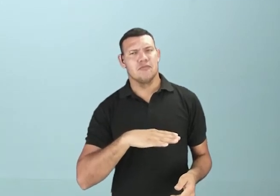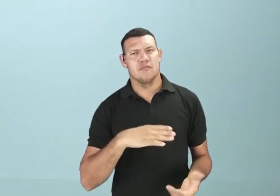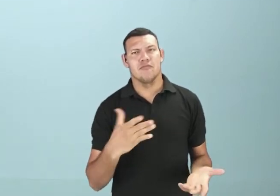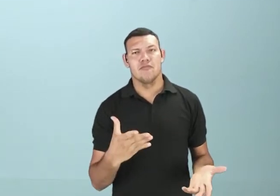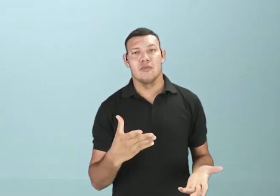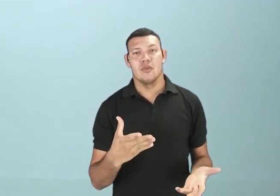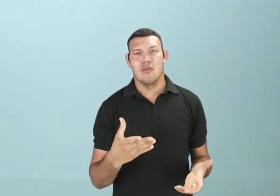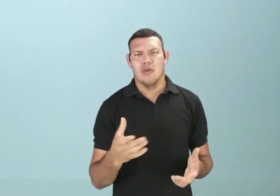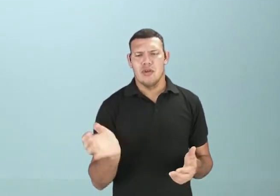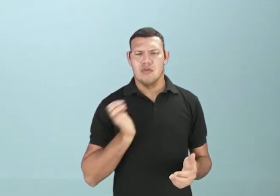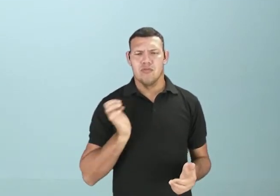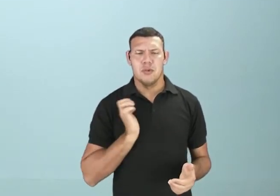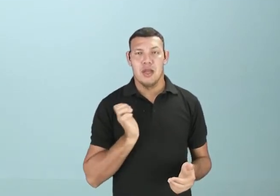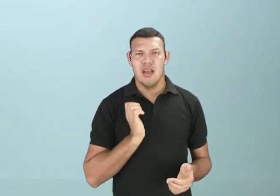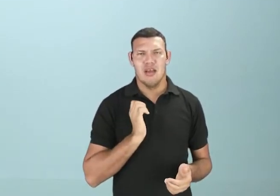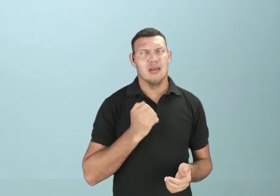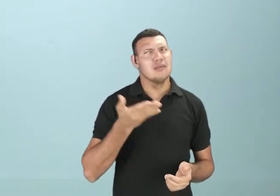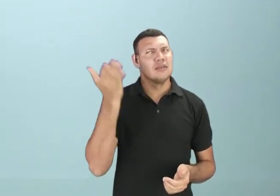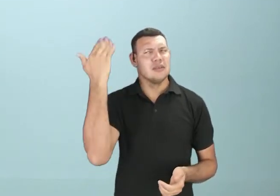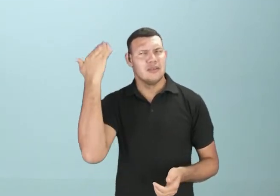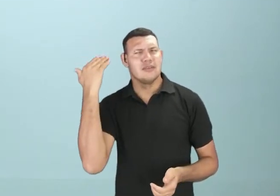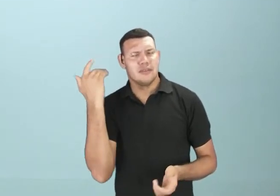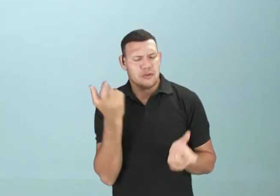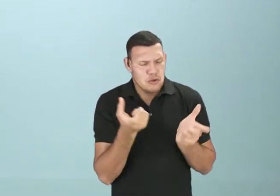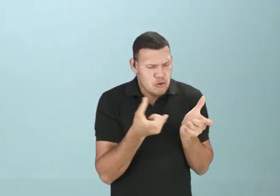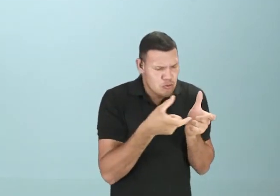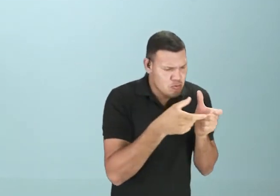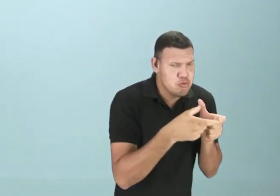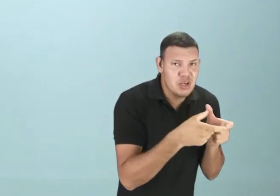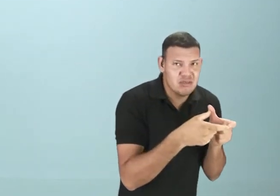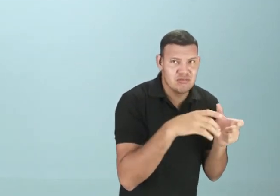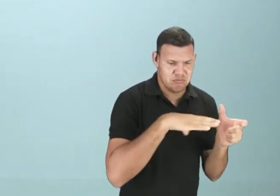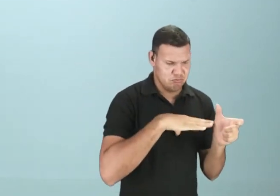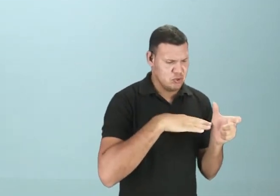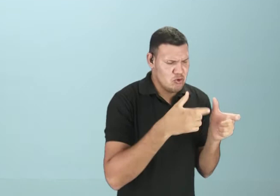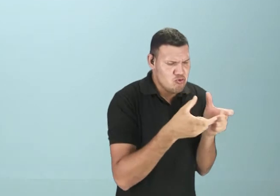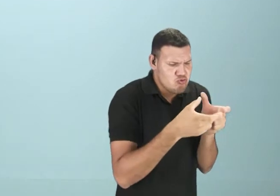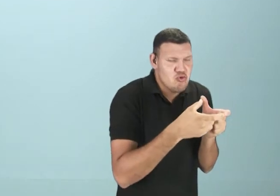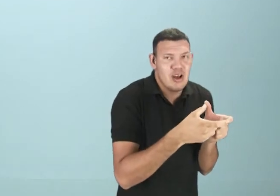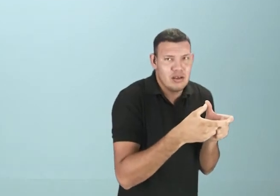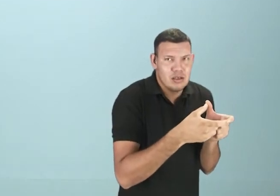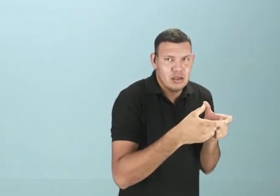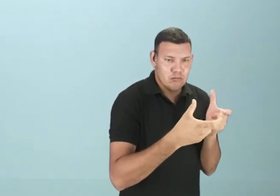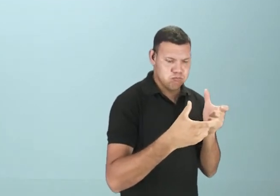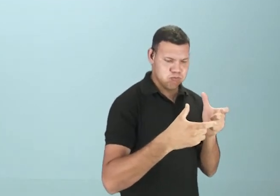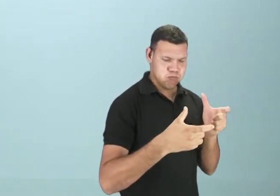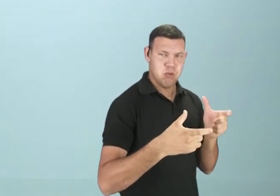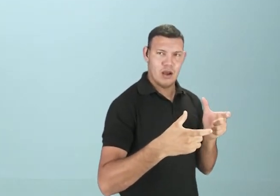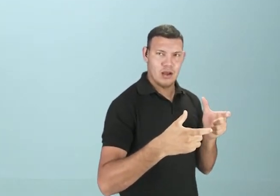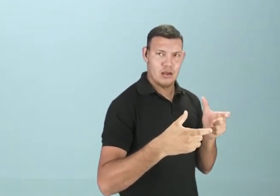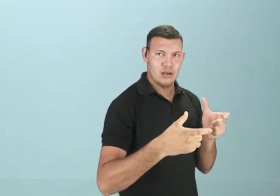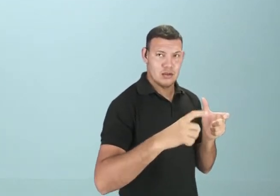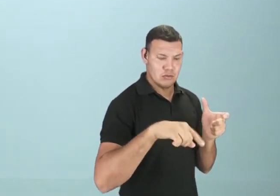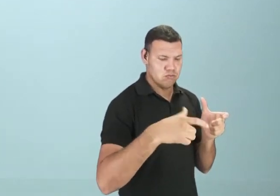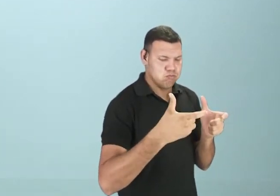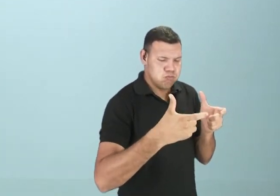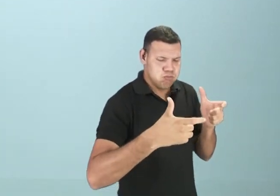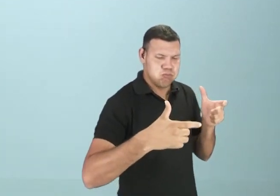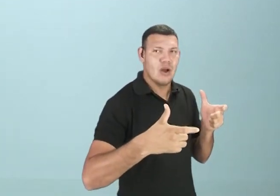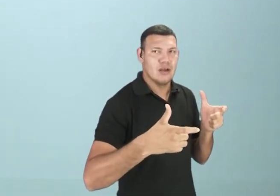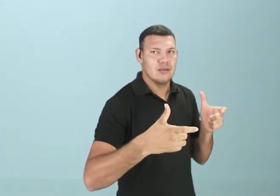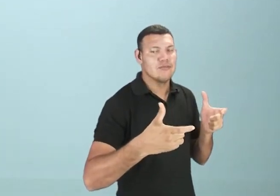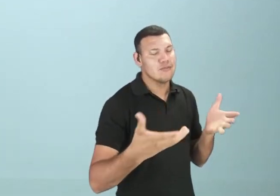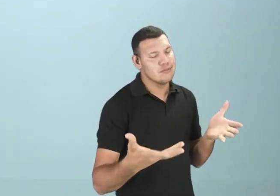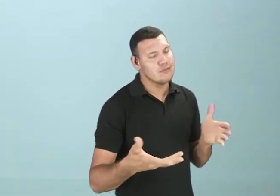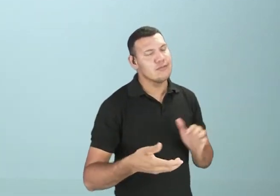ao quê? Mas antes era uma cidade pequena. Então, antes de se tornar uma cidade grande, ela passaram por uma cidade sendo médias. Então, nós vamos mostrar aqui um mapa a